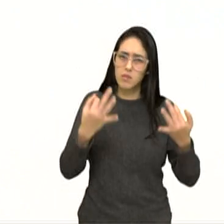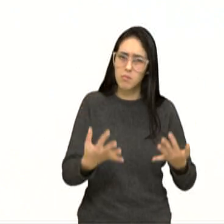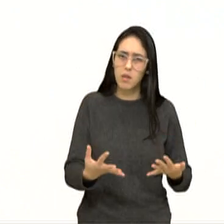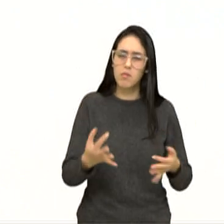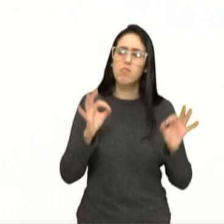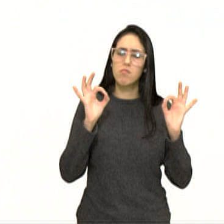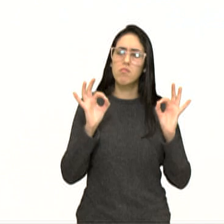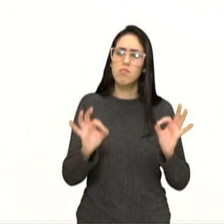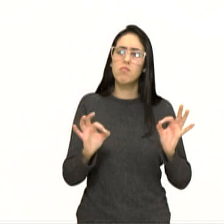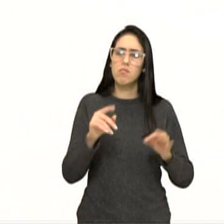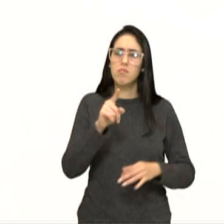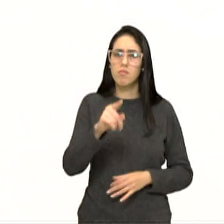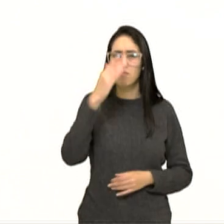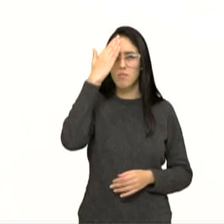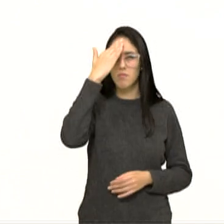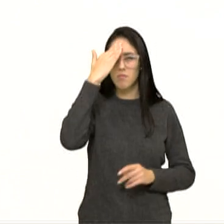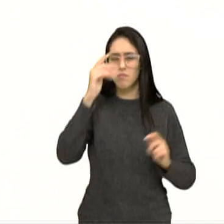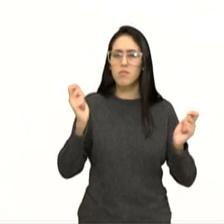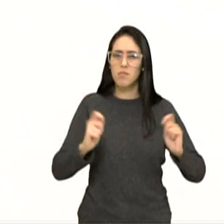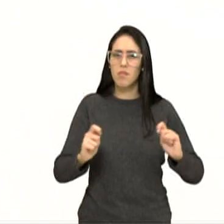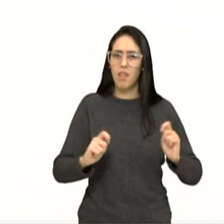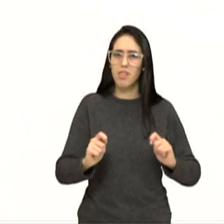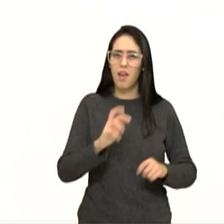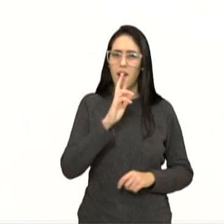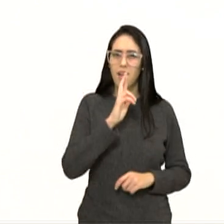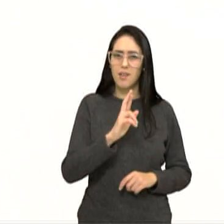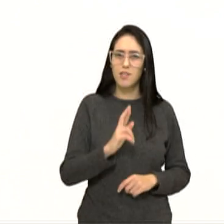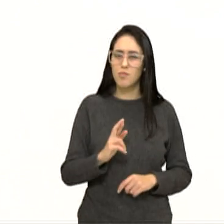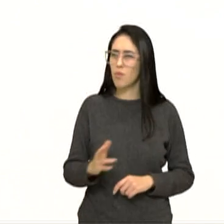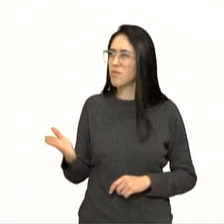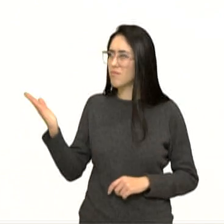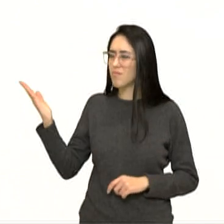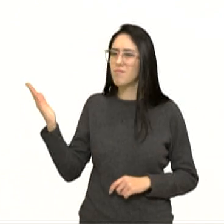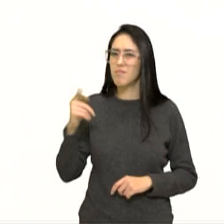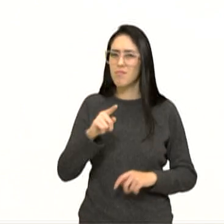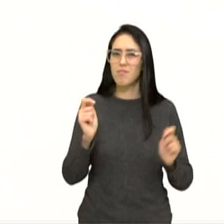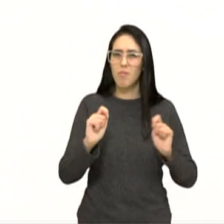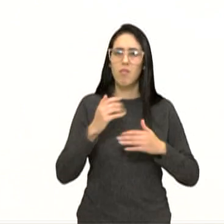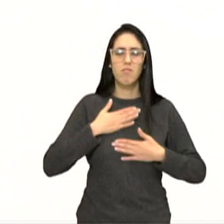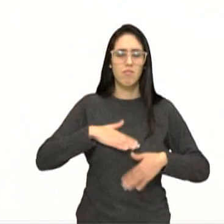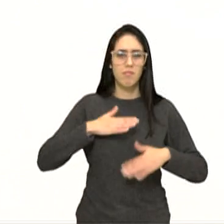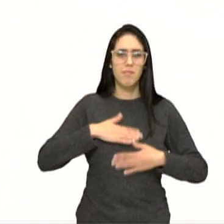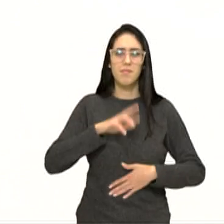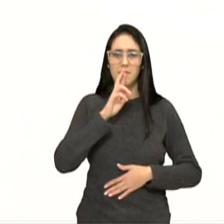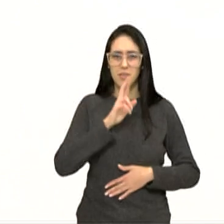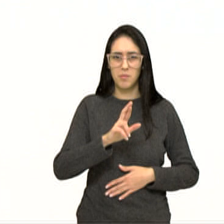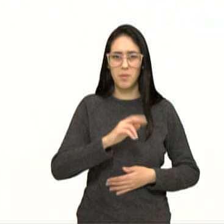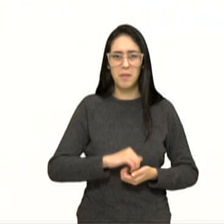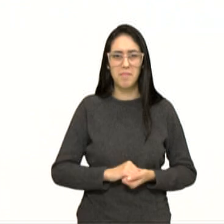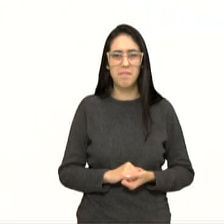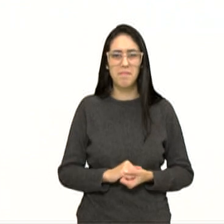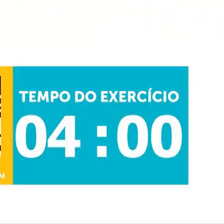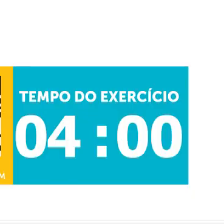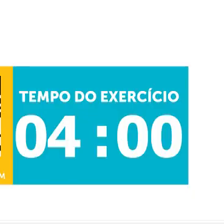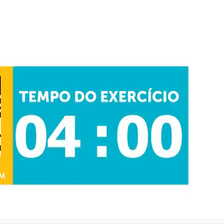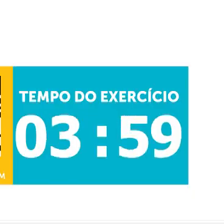tenho certeza que você tem capacidade aí de responder com muito tranquilidade essa questão.